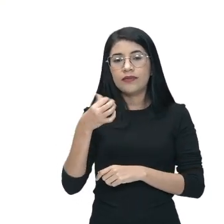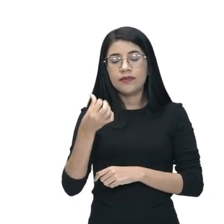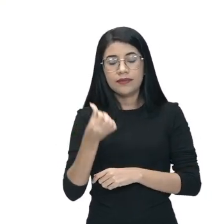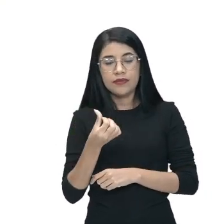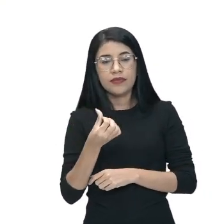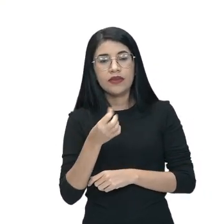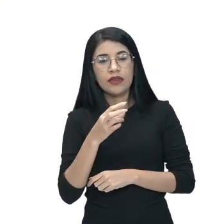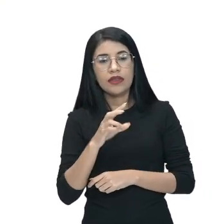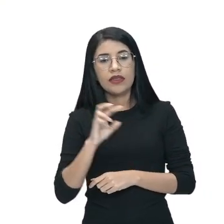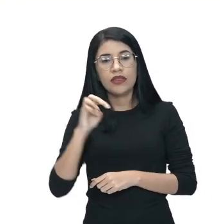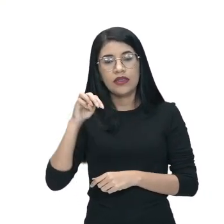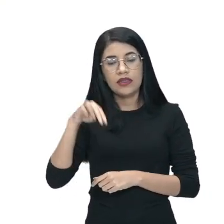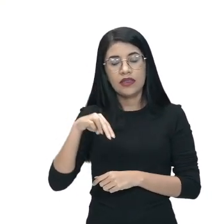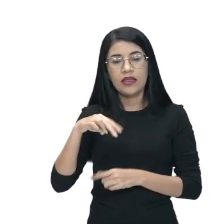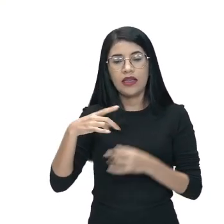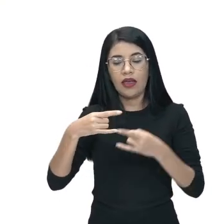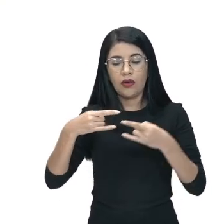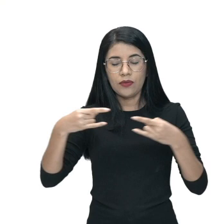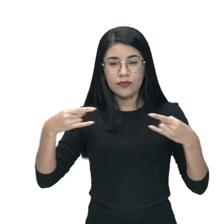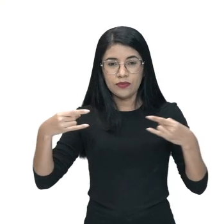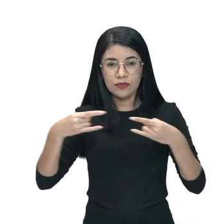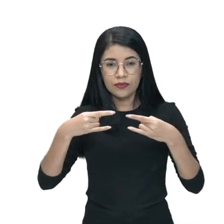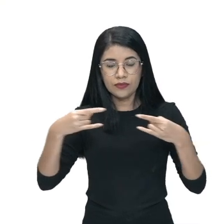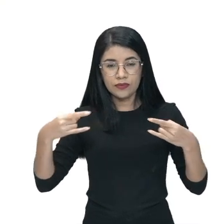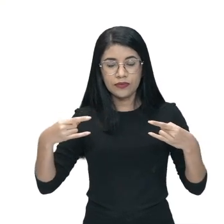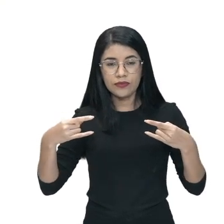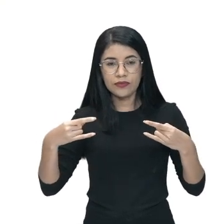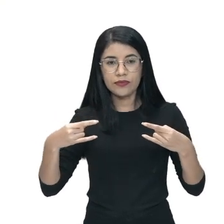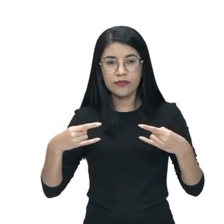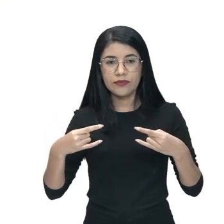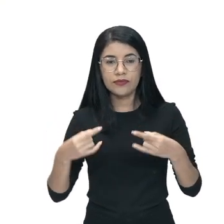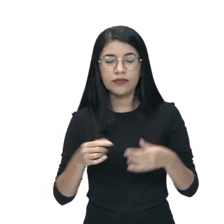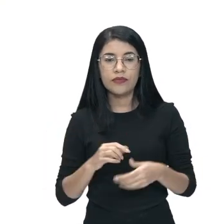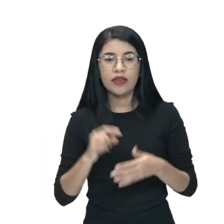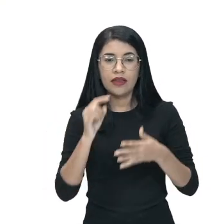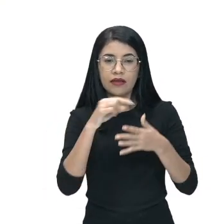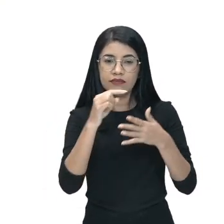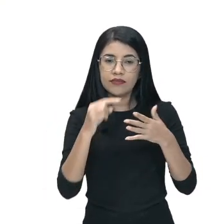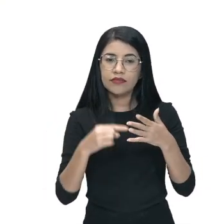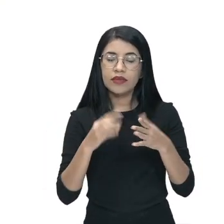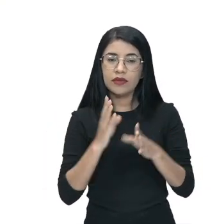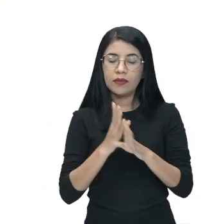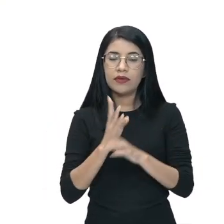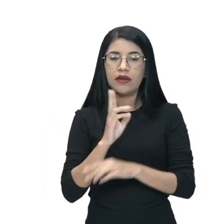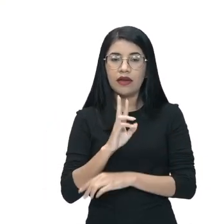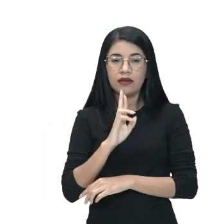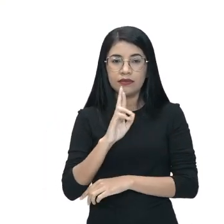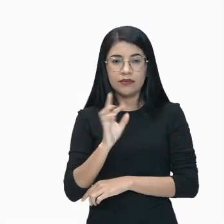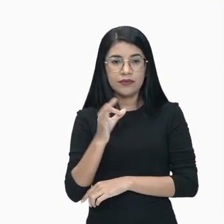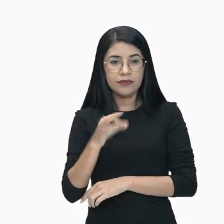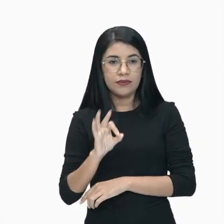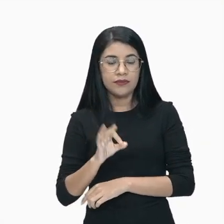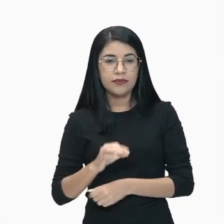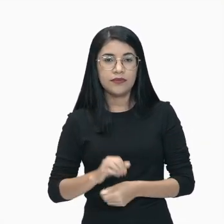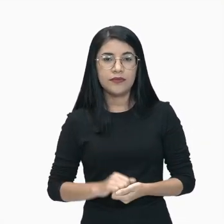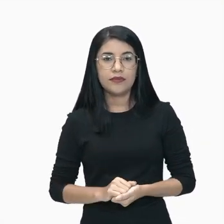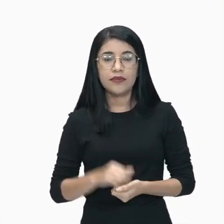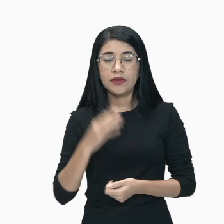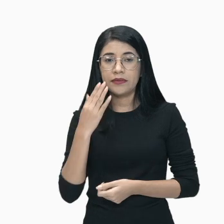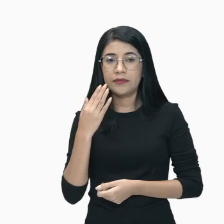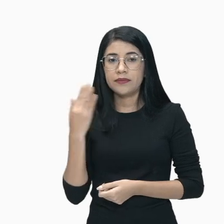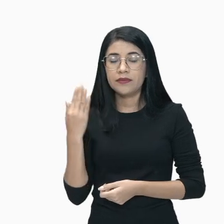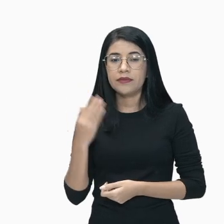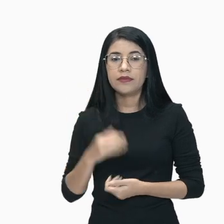e ela é de repulsão, lá nas nossas alternativas. Muito bem, pessoal, temos ainda